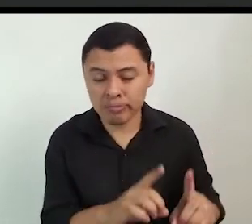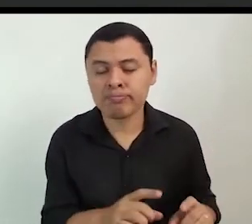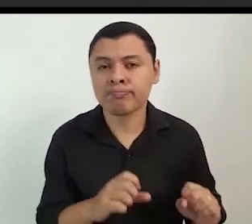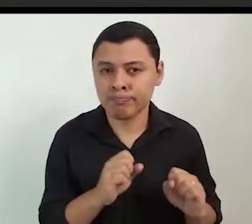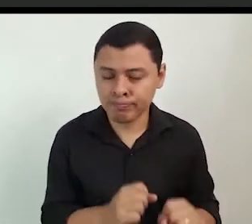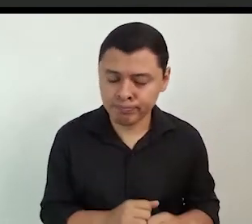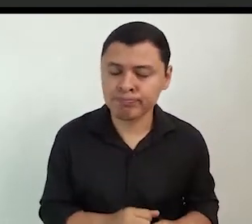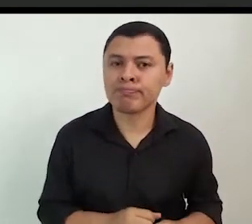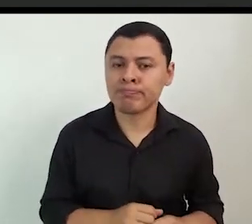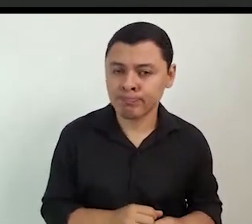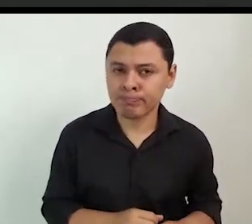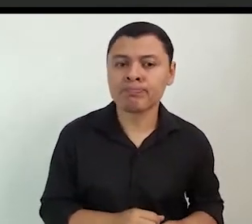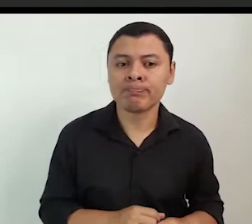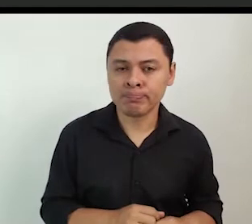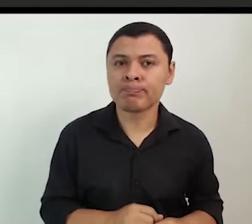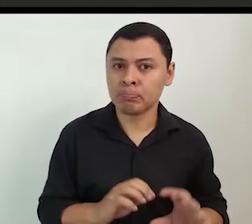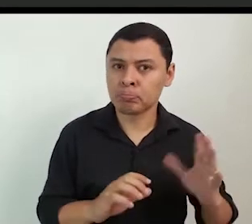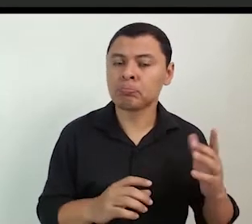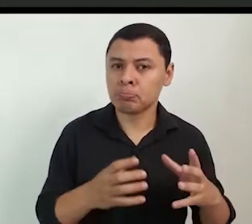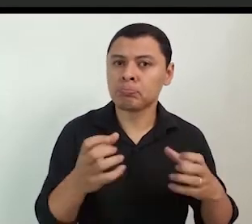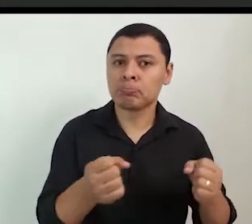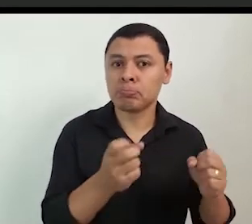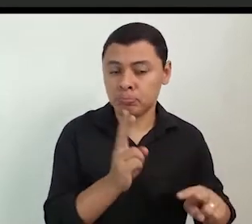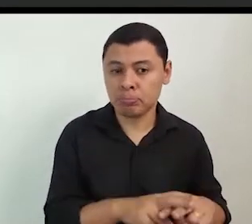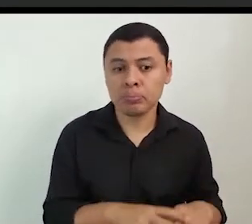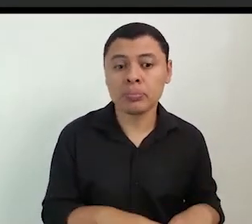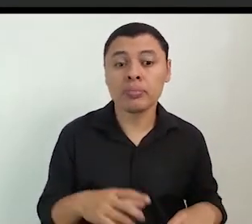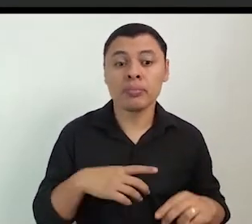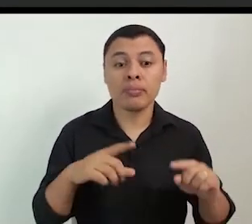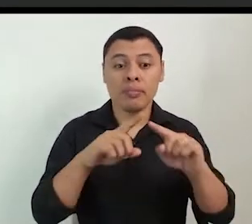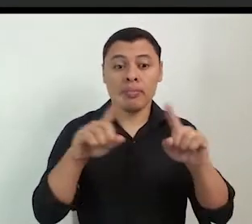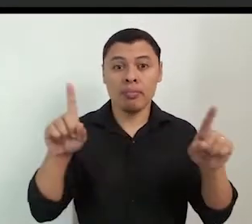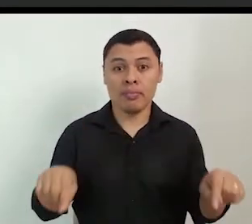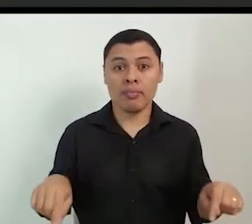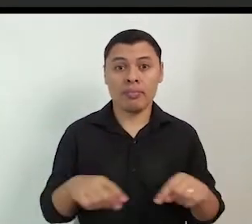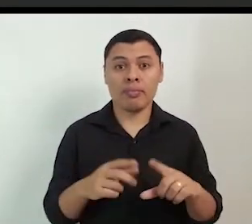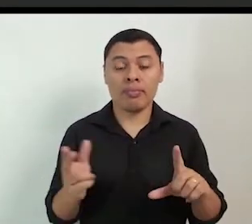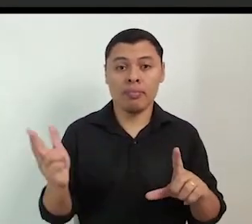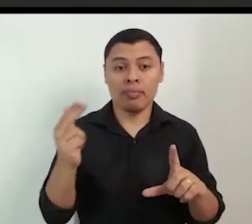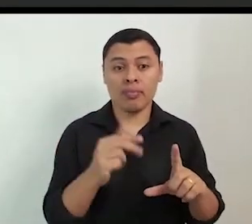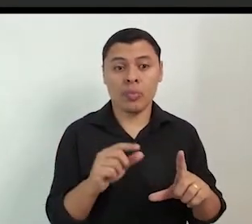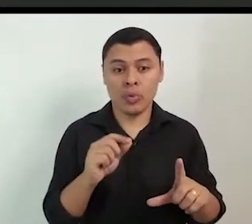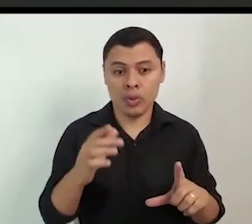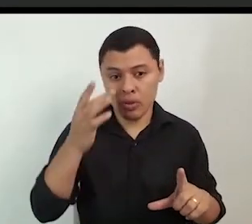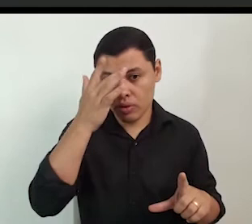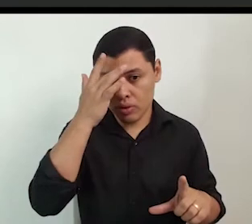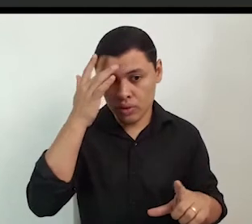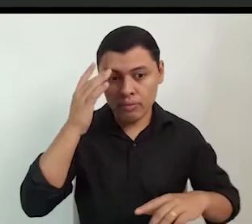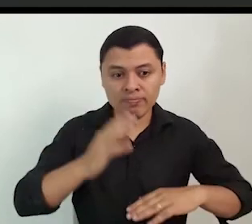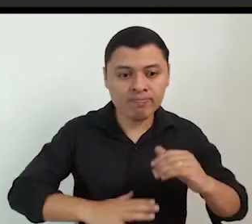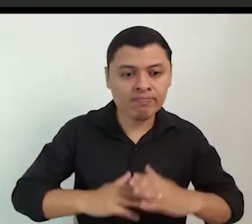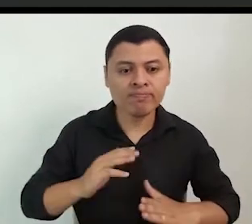capacitismo é o que está aqui na imagem. Uma pessoa com mobilidade reduzida, um garoto